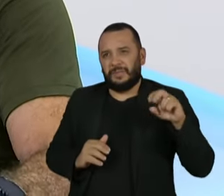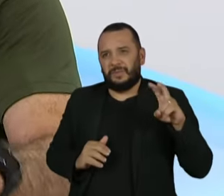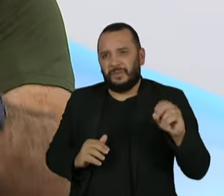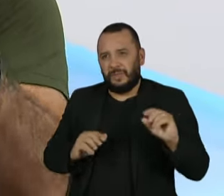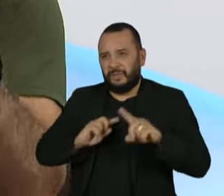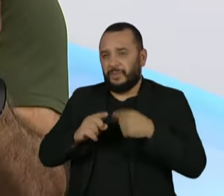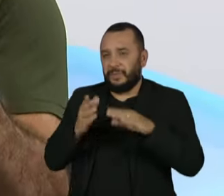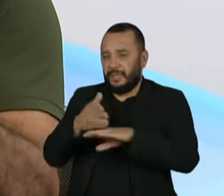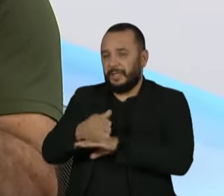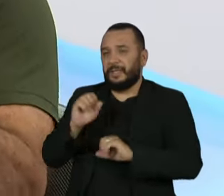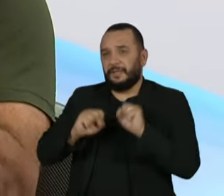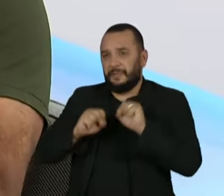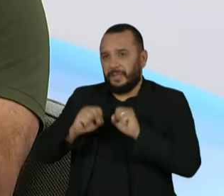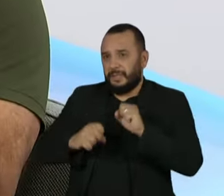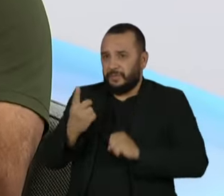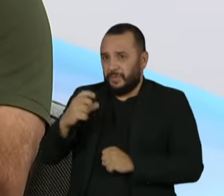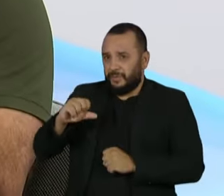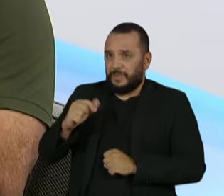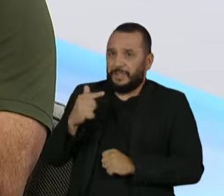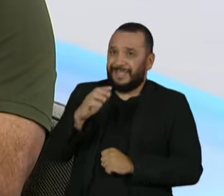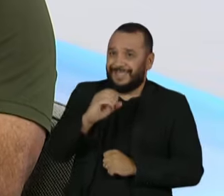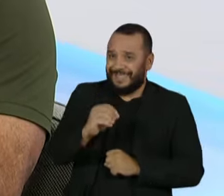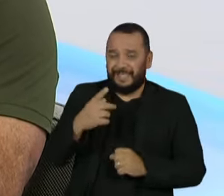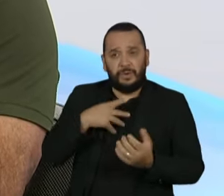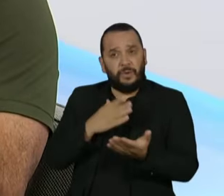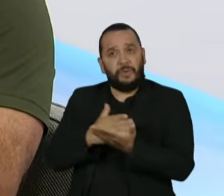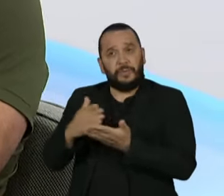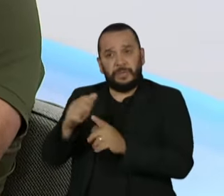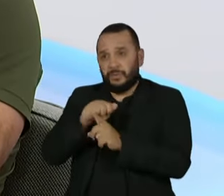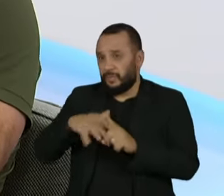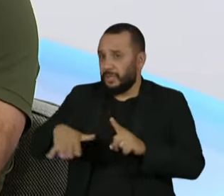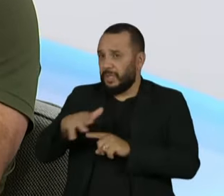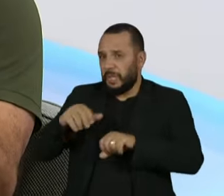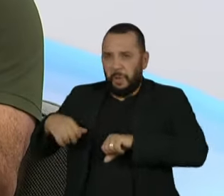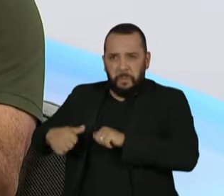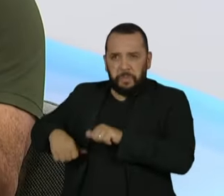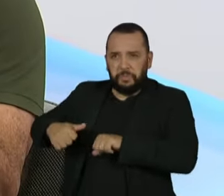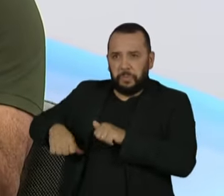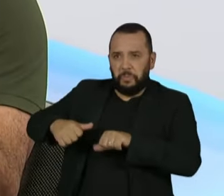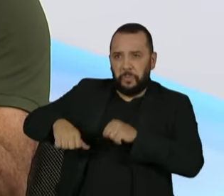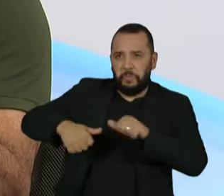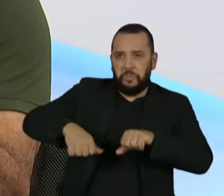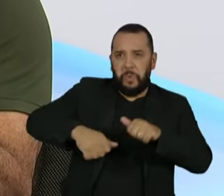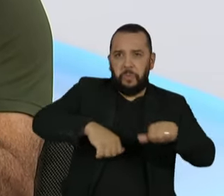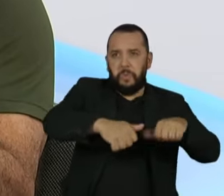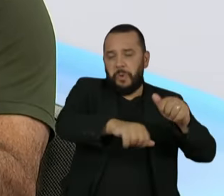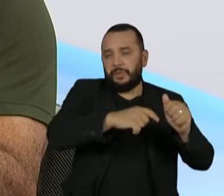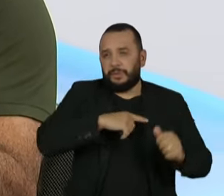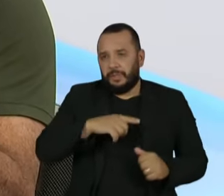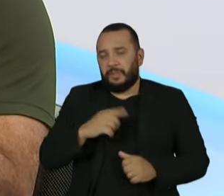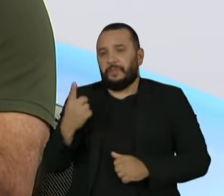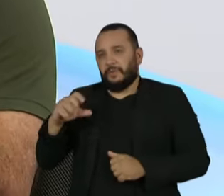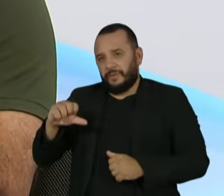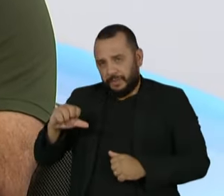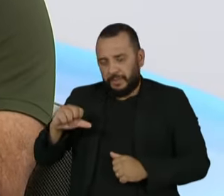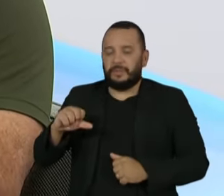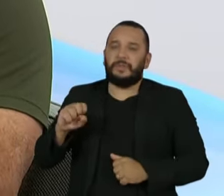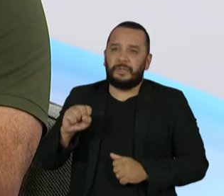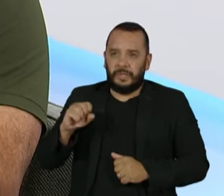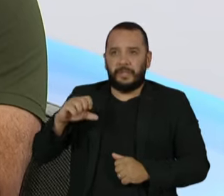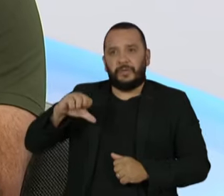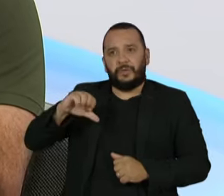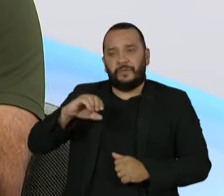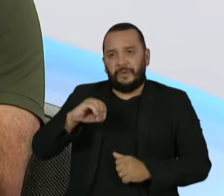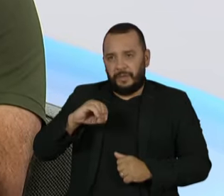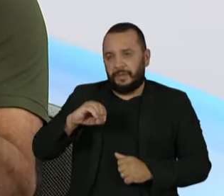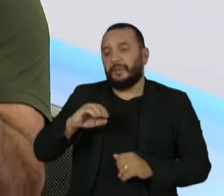década de 70 e começa a transformar o mundo de uma certa forma lentamente por exemplo na década de 70 80 e 90 ainda a gente